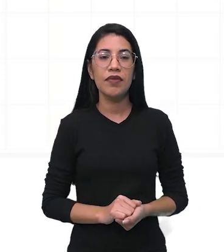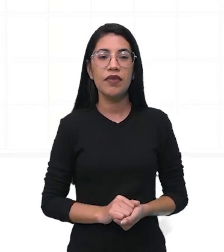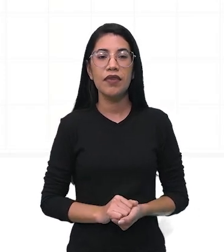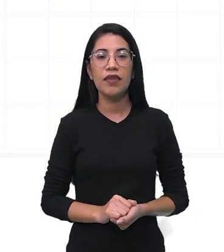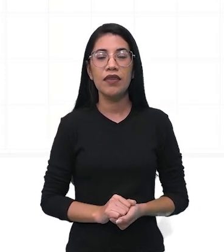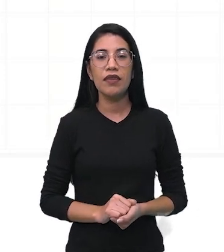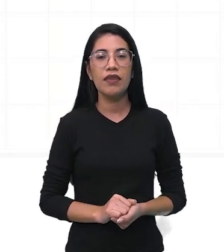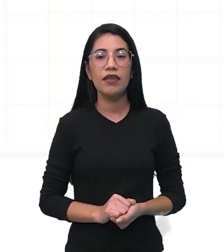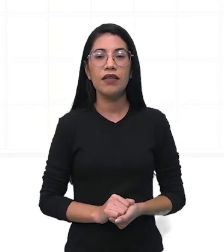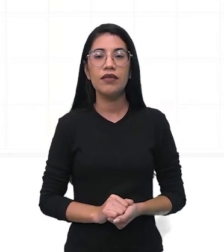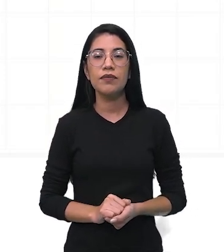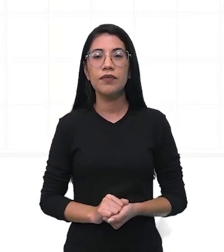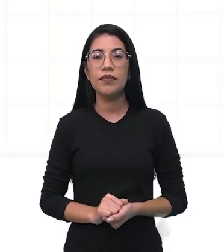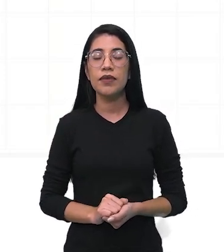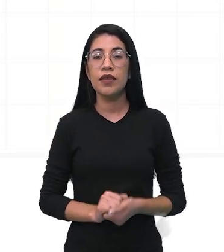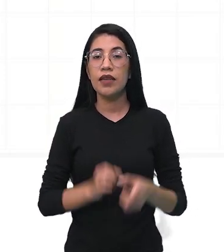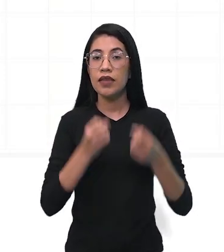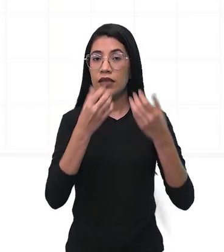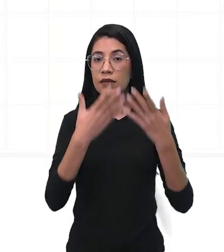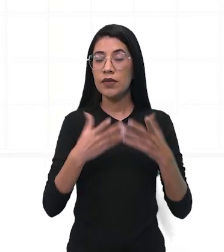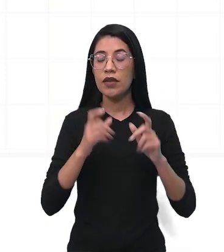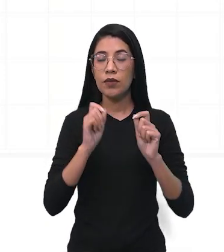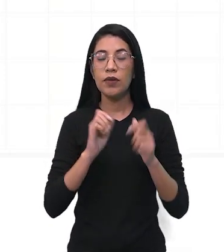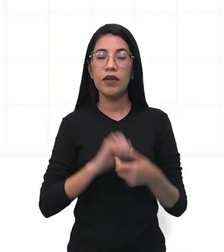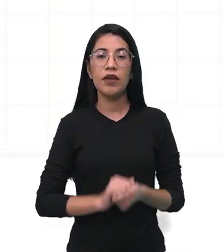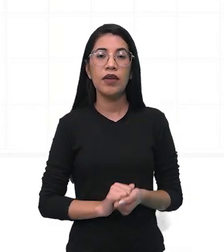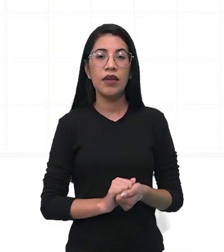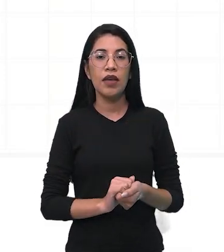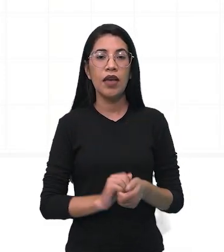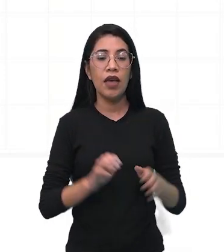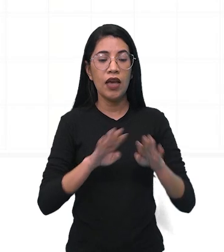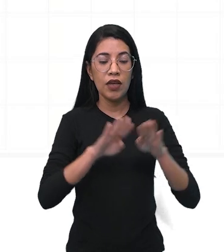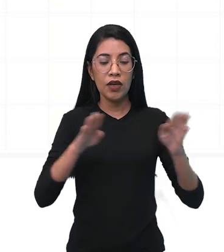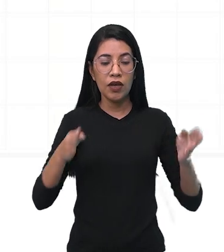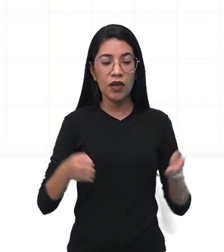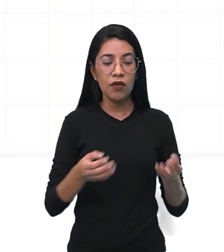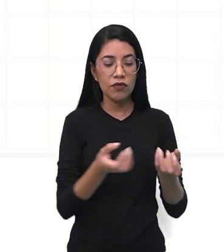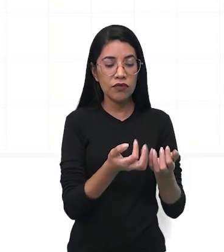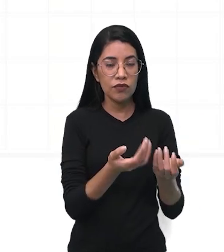está dizendo que esse fogão, só hoje, né? Só hoje,